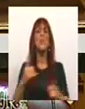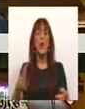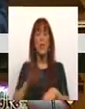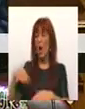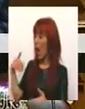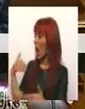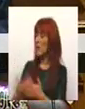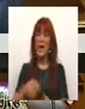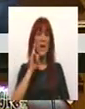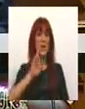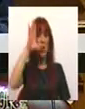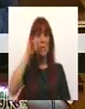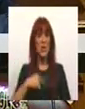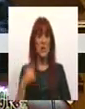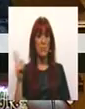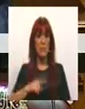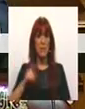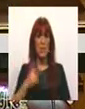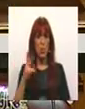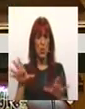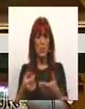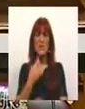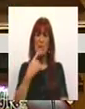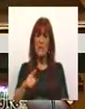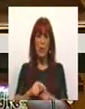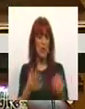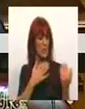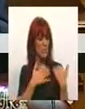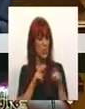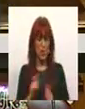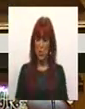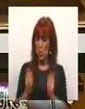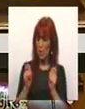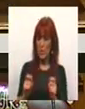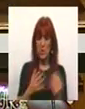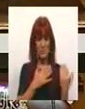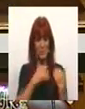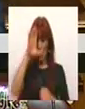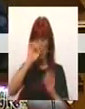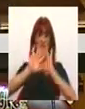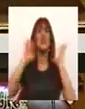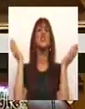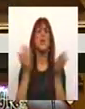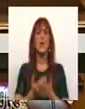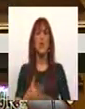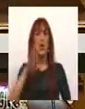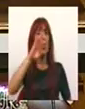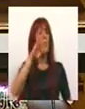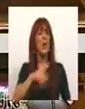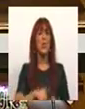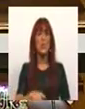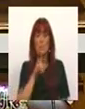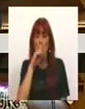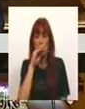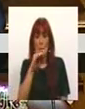até agora a Sra. Ministra, duas vezes em comissão, tem dito que a responsabilidade dos investimentos cabem ao Governo Regional. E o PS está em